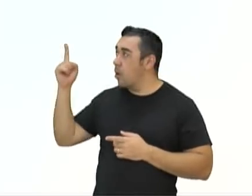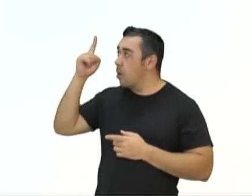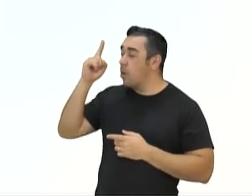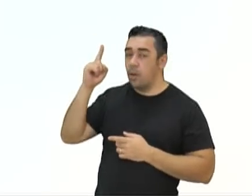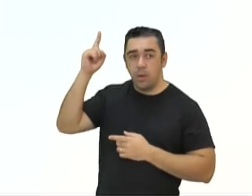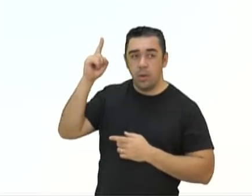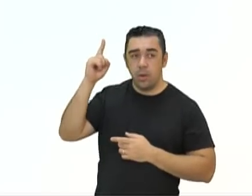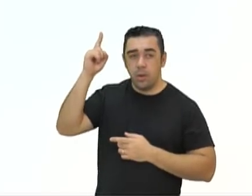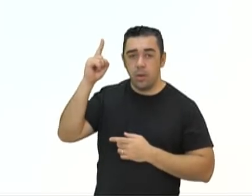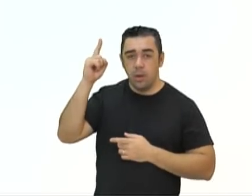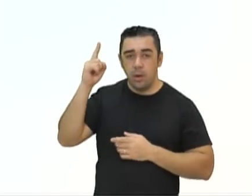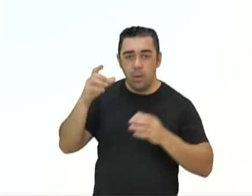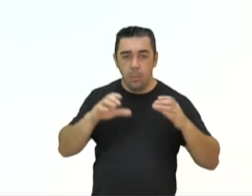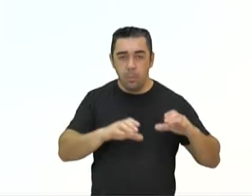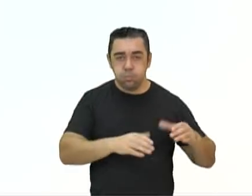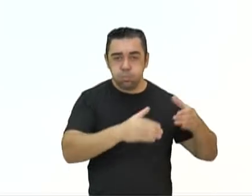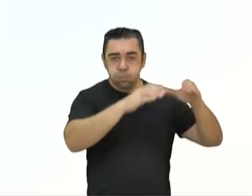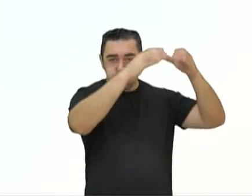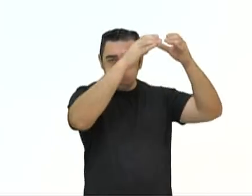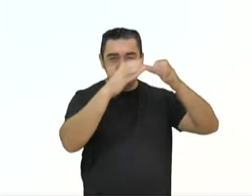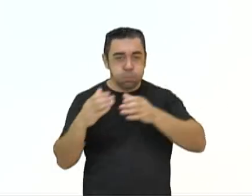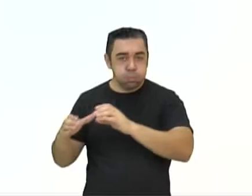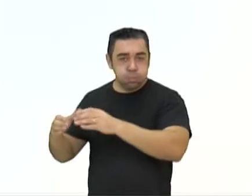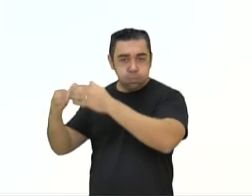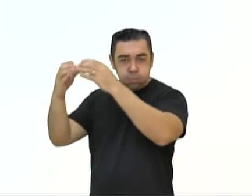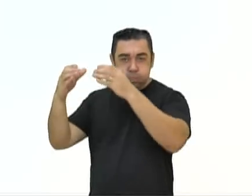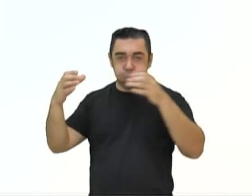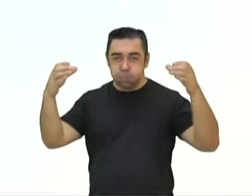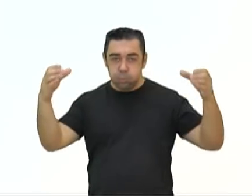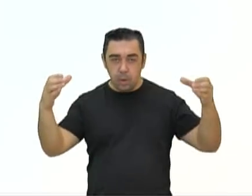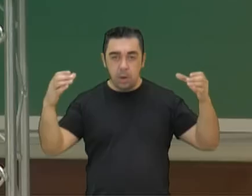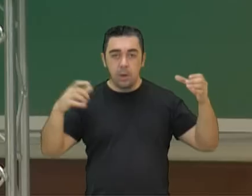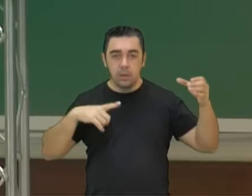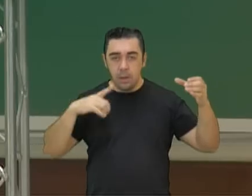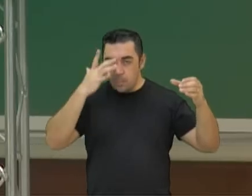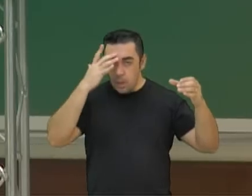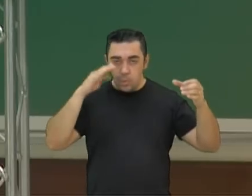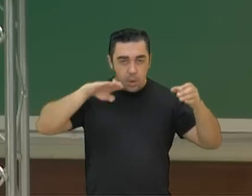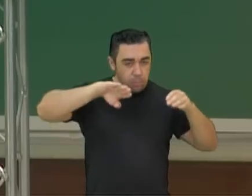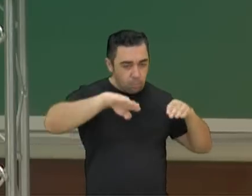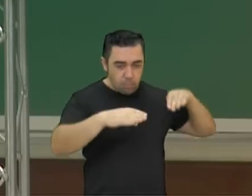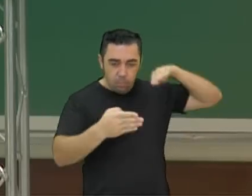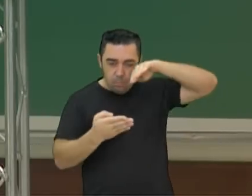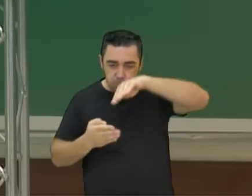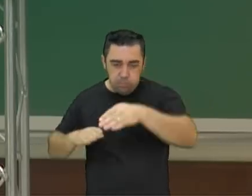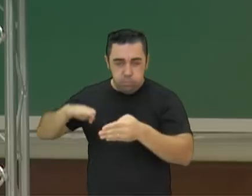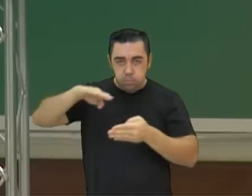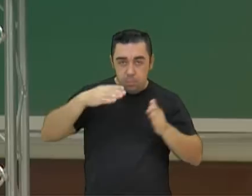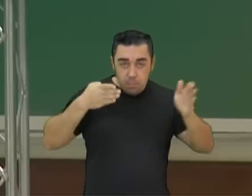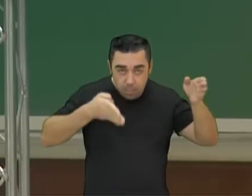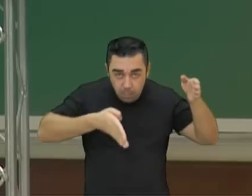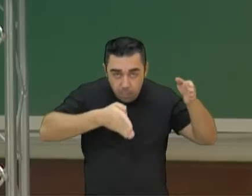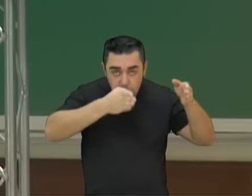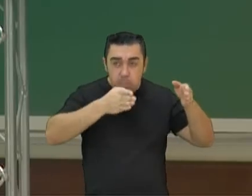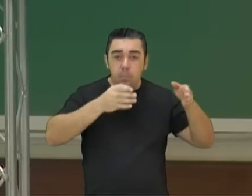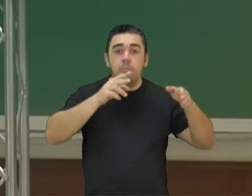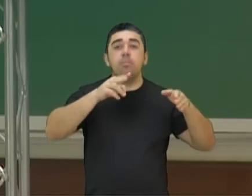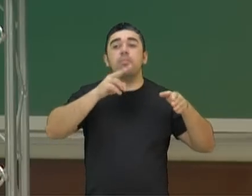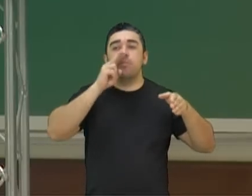que são presas no fundo do mar e que servem para que o nadador possa